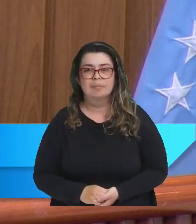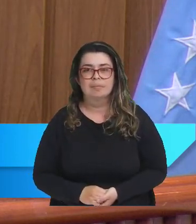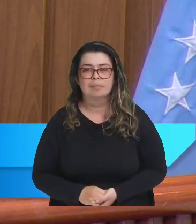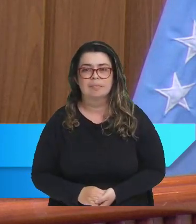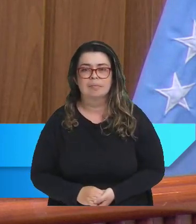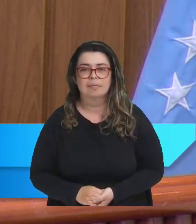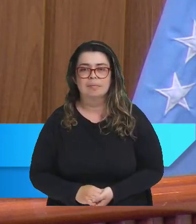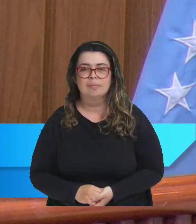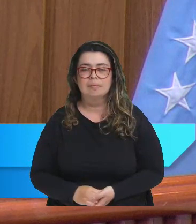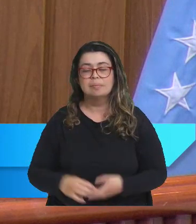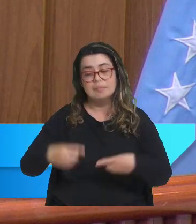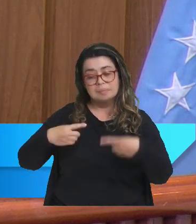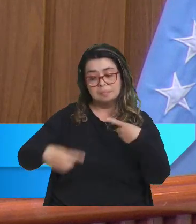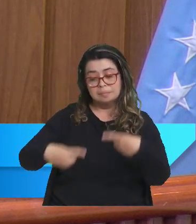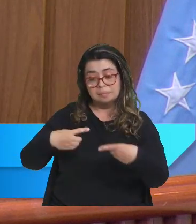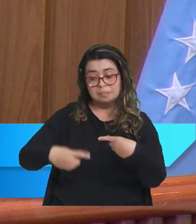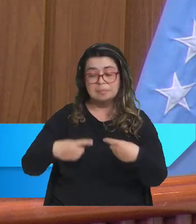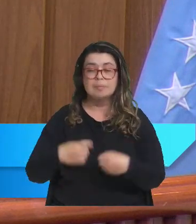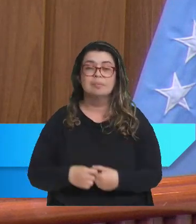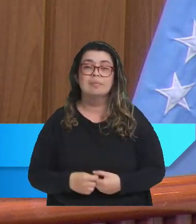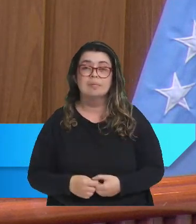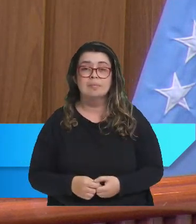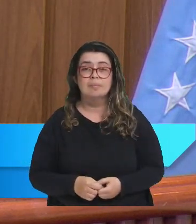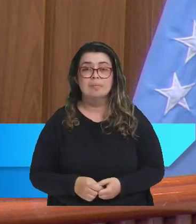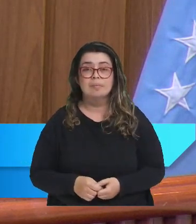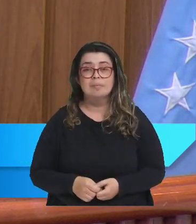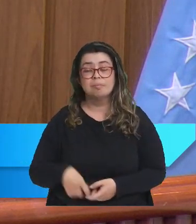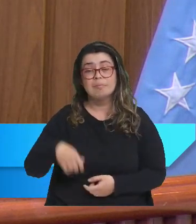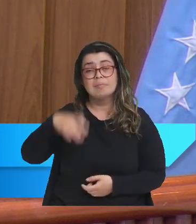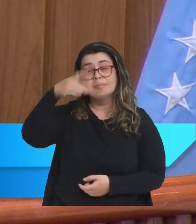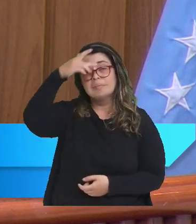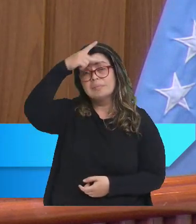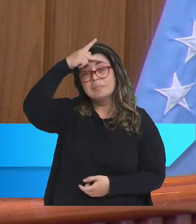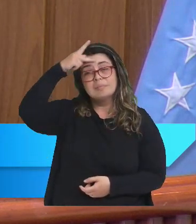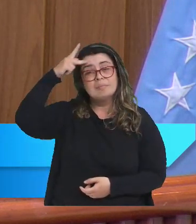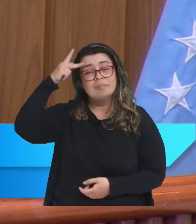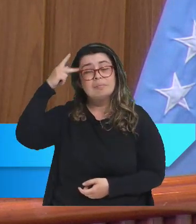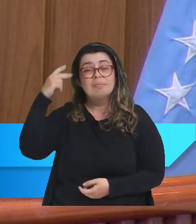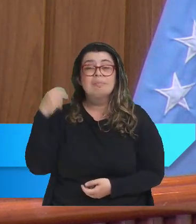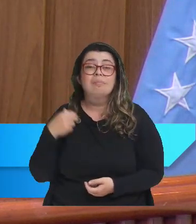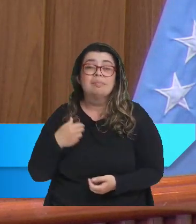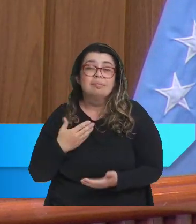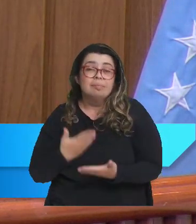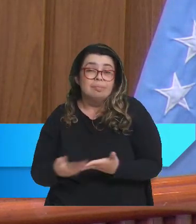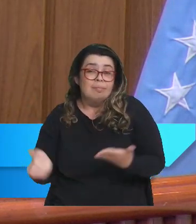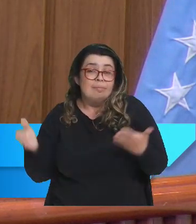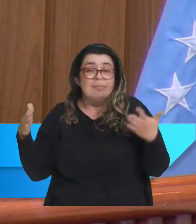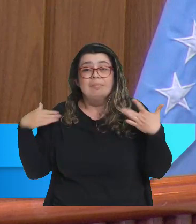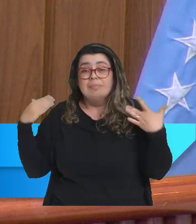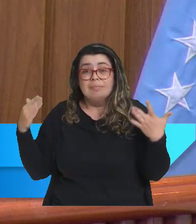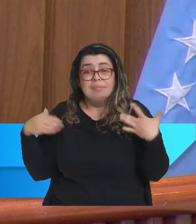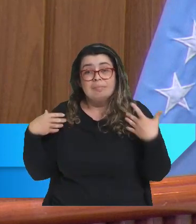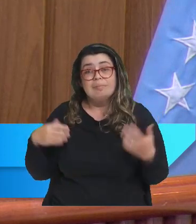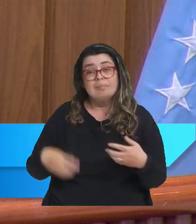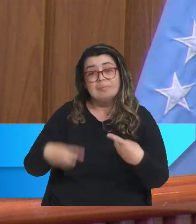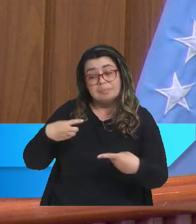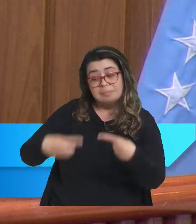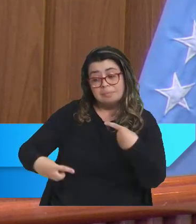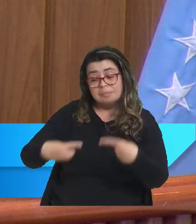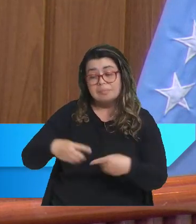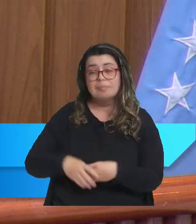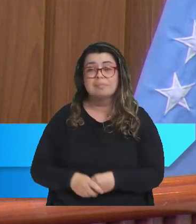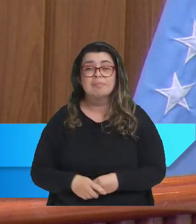nossa política. Eu sei que as pessoas perderam um pouquinho o prazer na política, mas pior é se nós